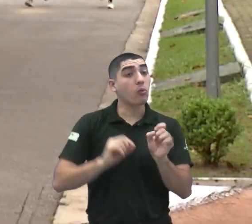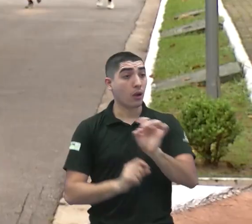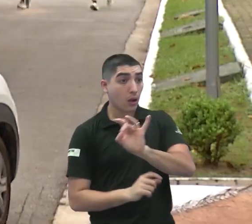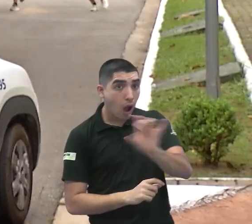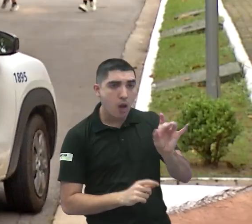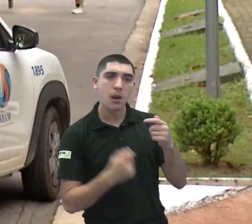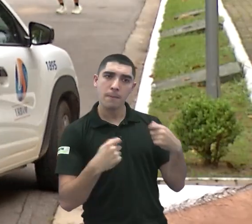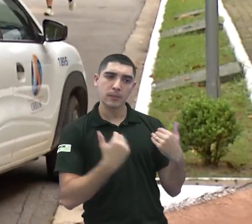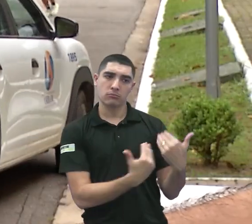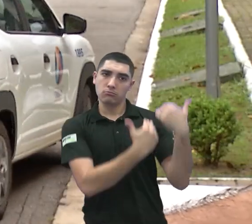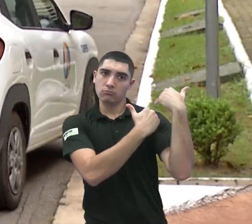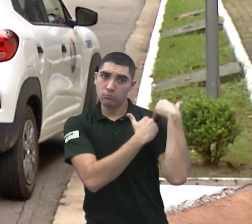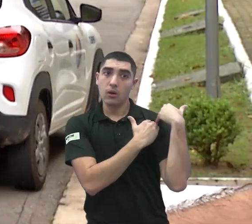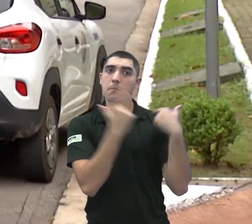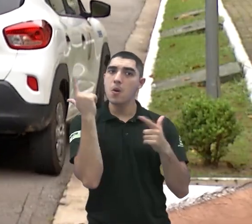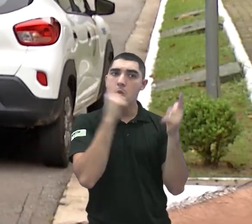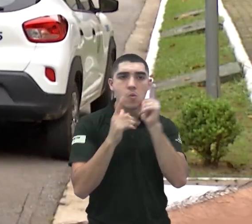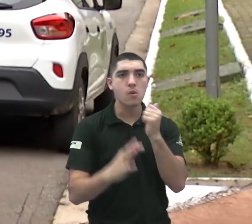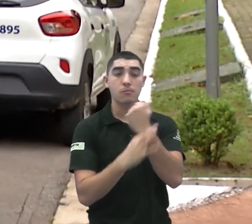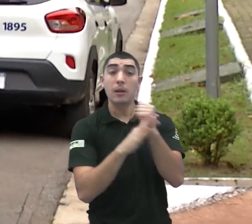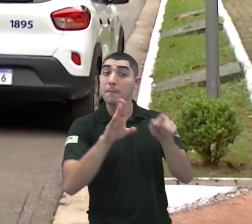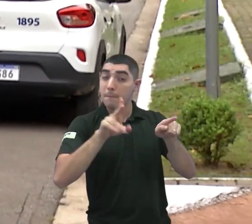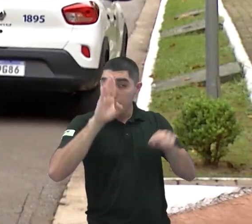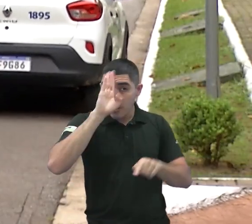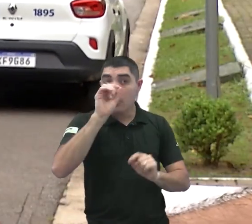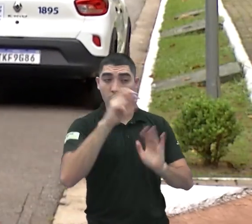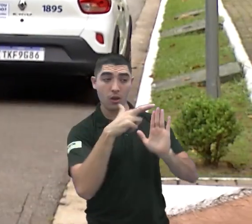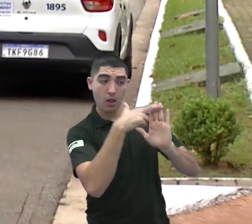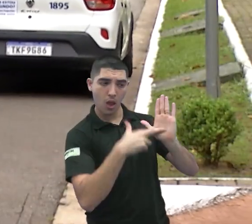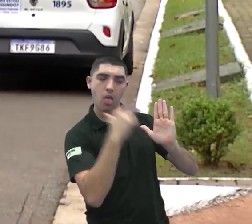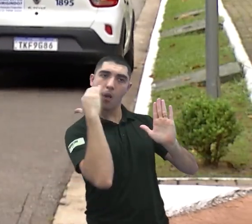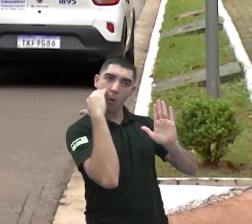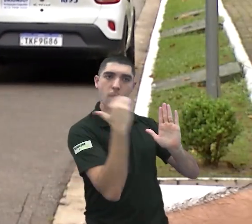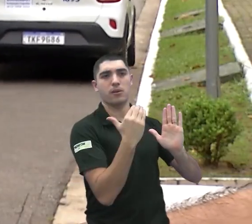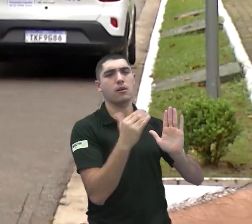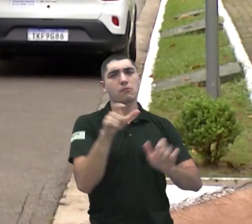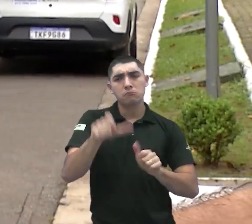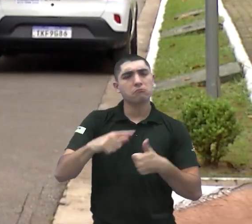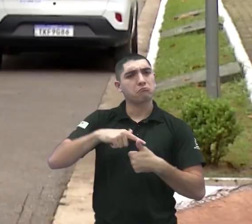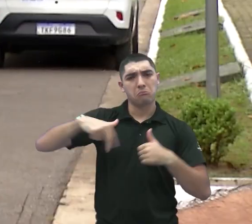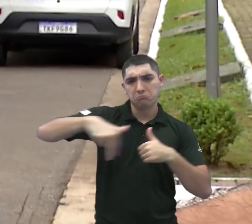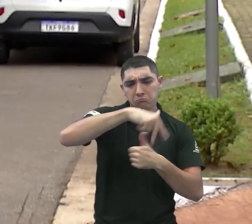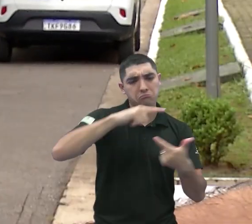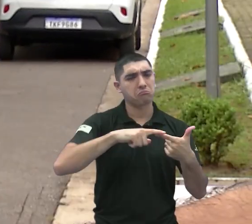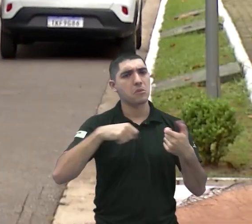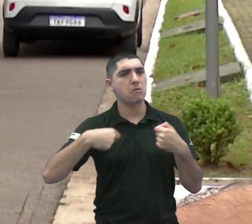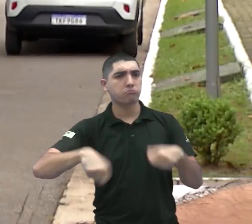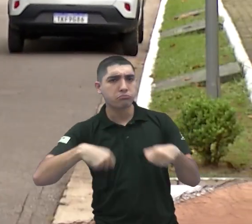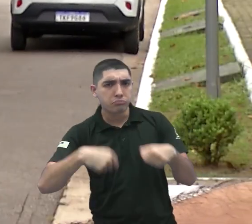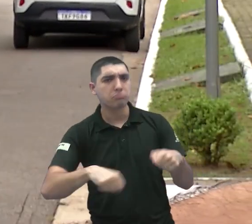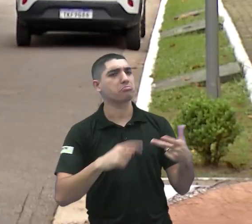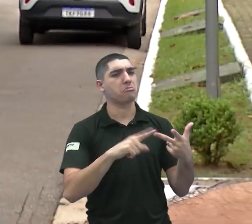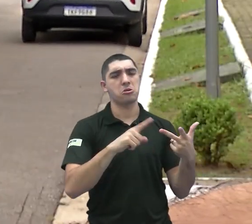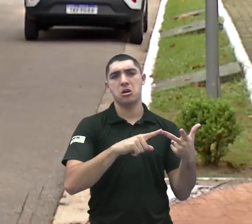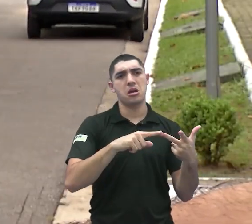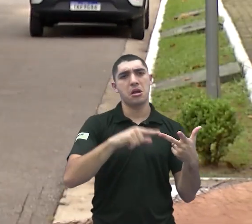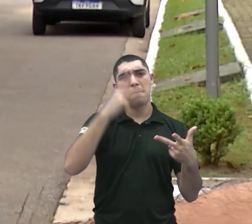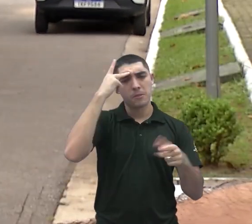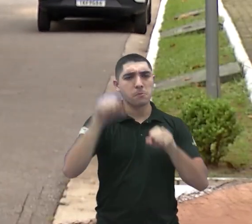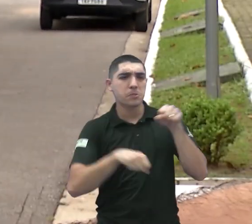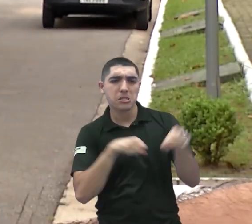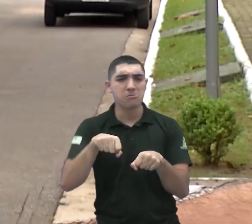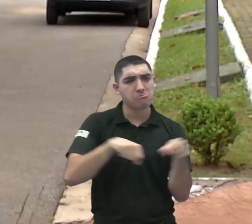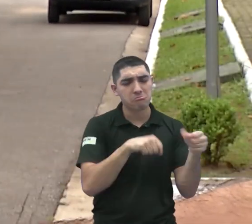um fizer a sua parte, todos seguirem as regras, a gente fica mais seguro, em todos os modais, né? Tanto no carro, quanto pedestre, quanto ciclista, agora